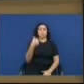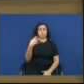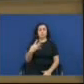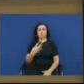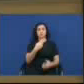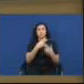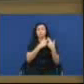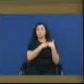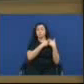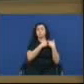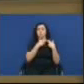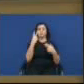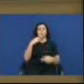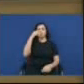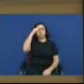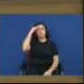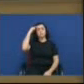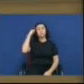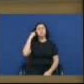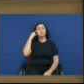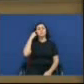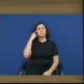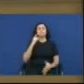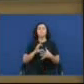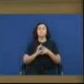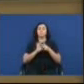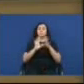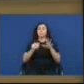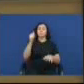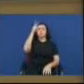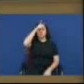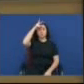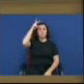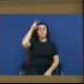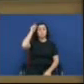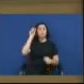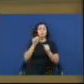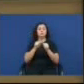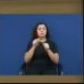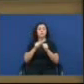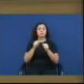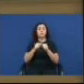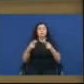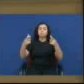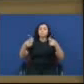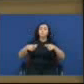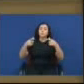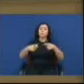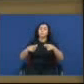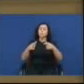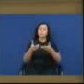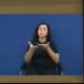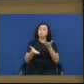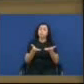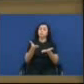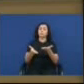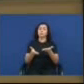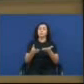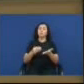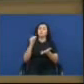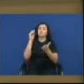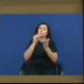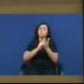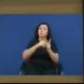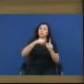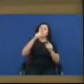181/2014. Vereador Dr. Júlio autoriza a Prefeitura Municipal a implantar um posto de atendimento para